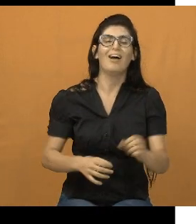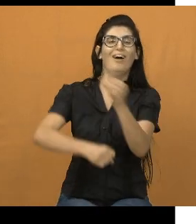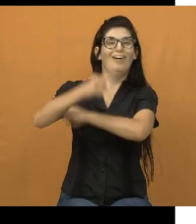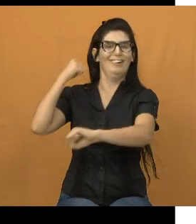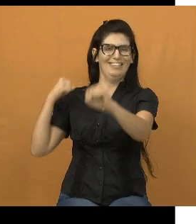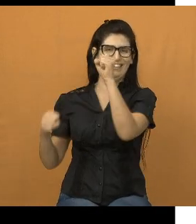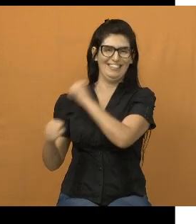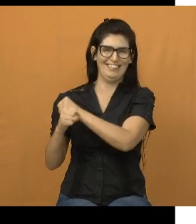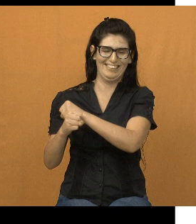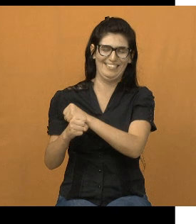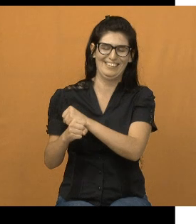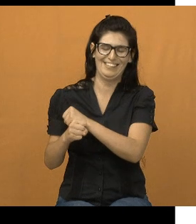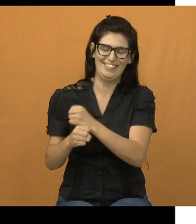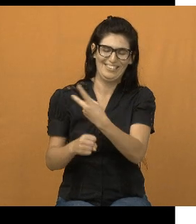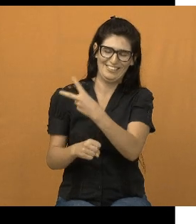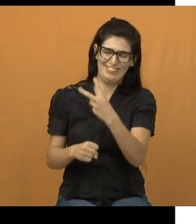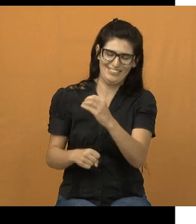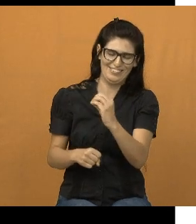primeiro quadrimestre,